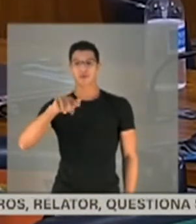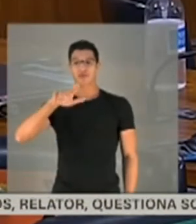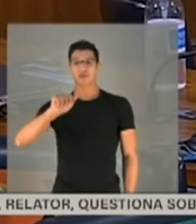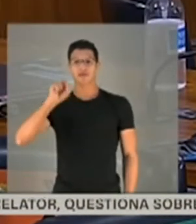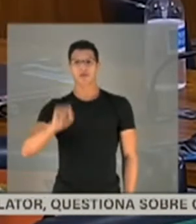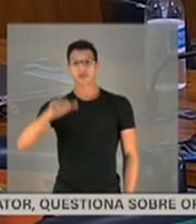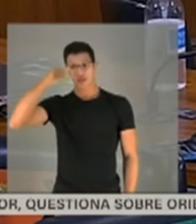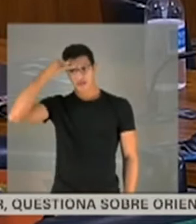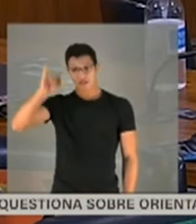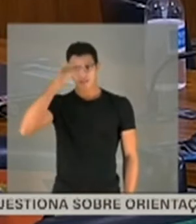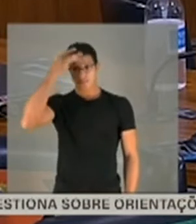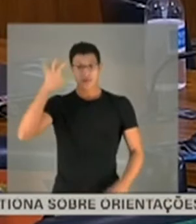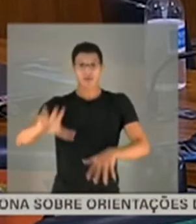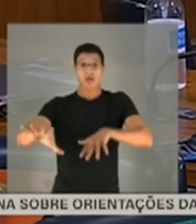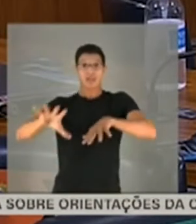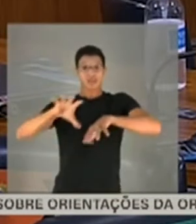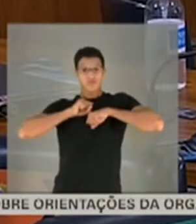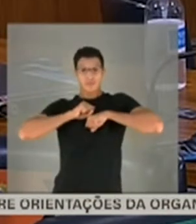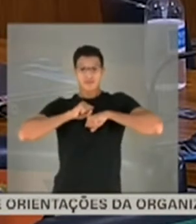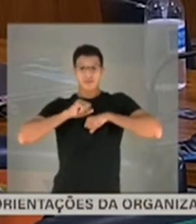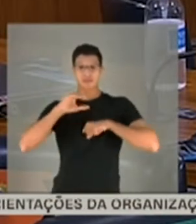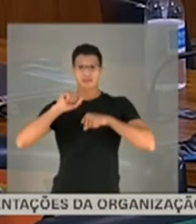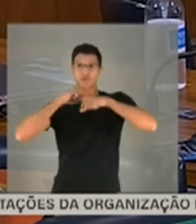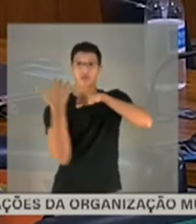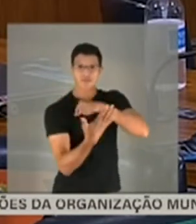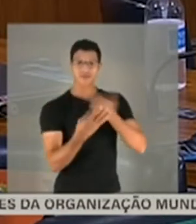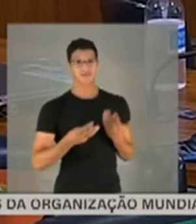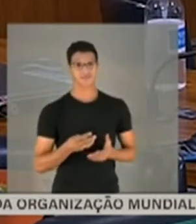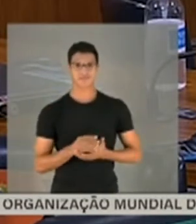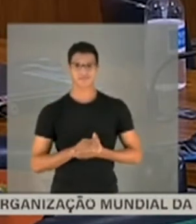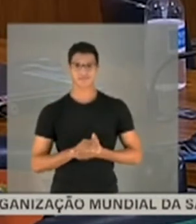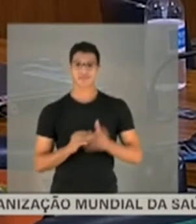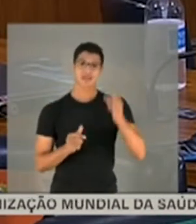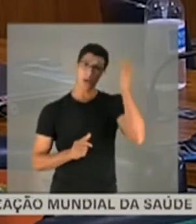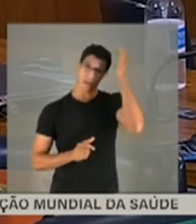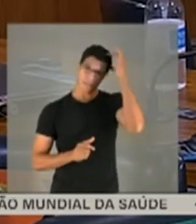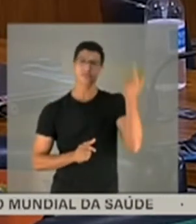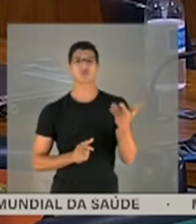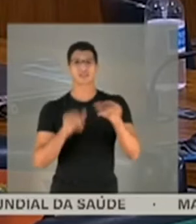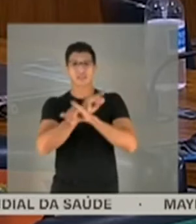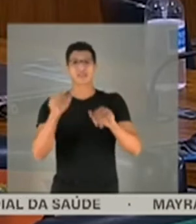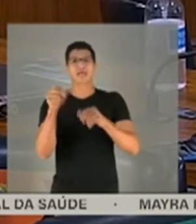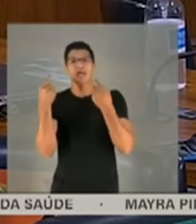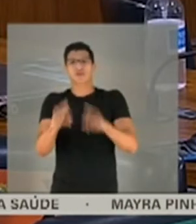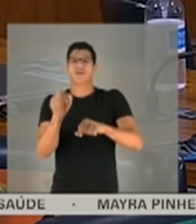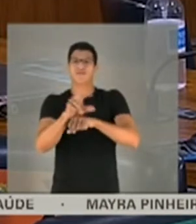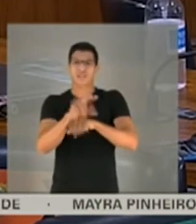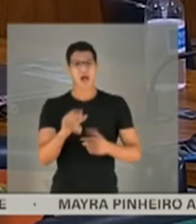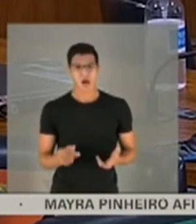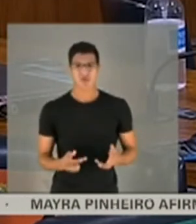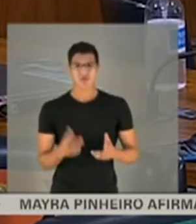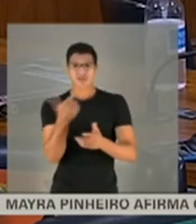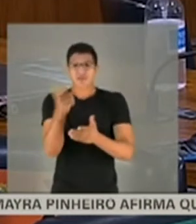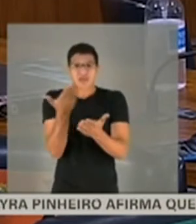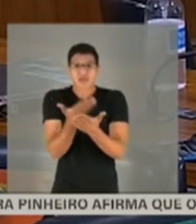pode evitar que uma pessoa se contamine do coronavírus? É um absurdo dizer que é antiviral. Não tem